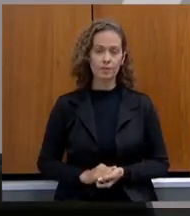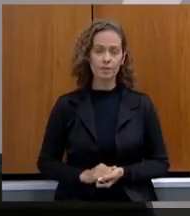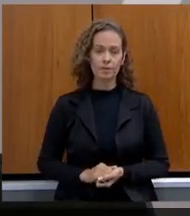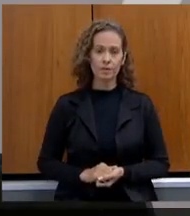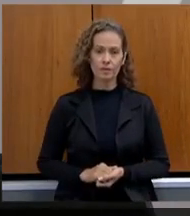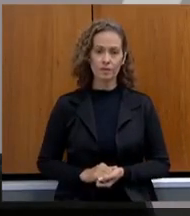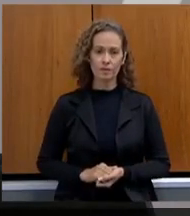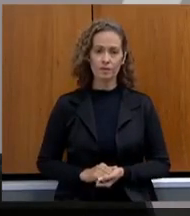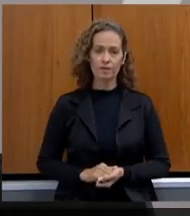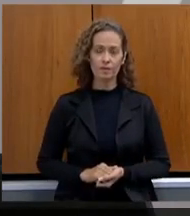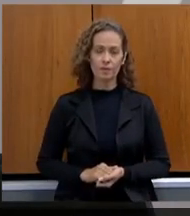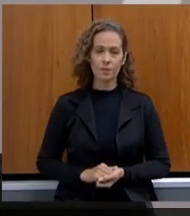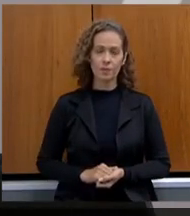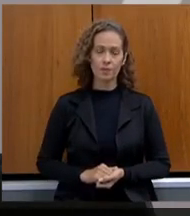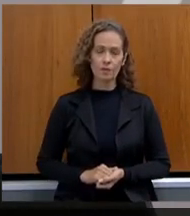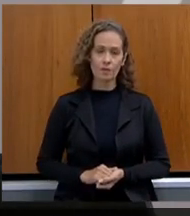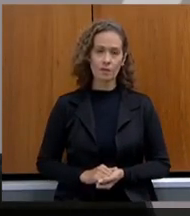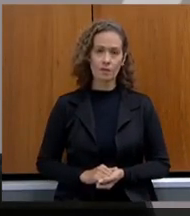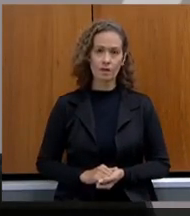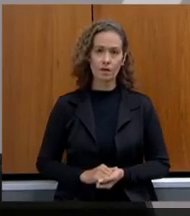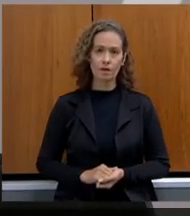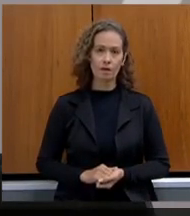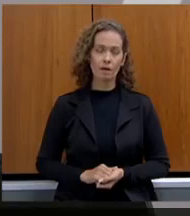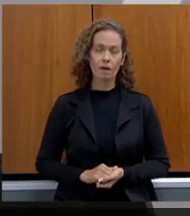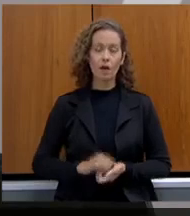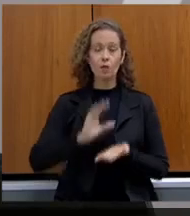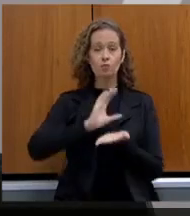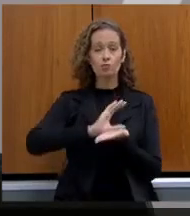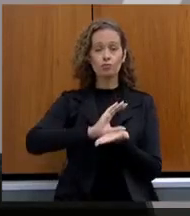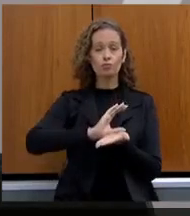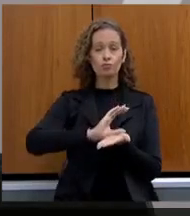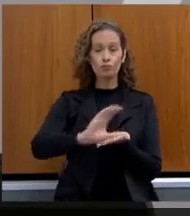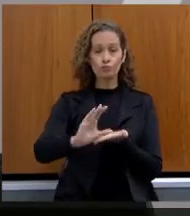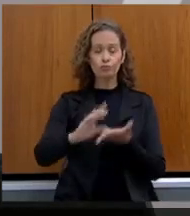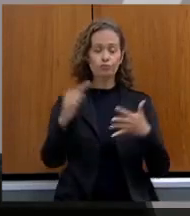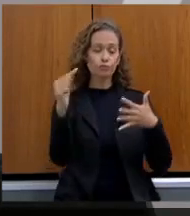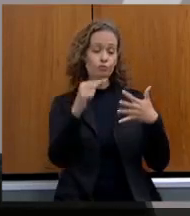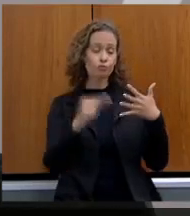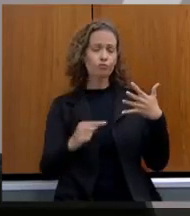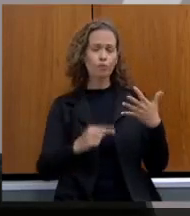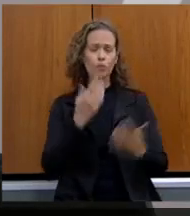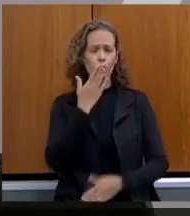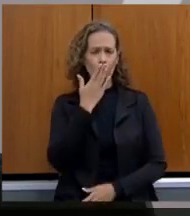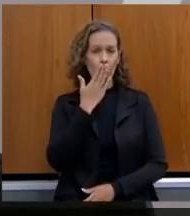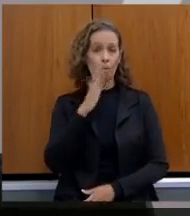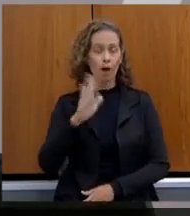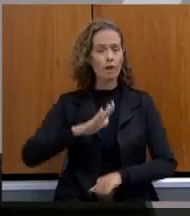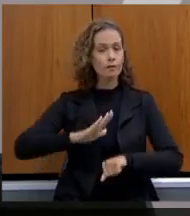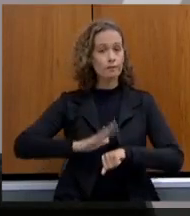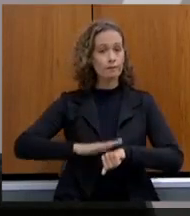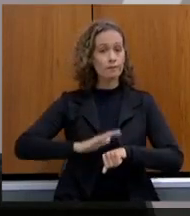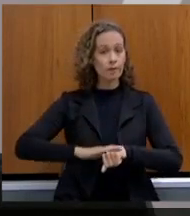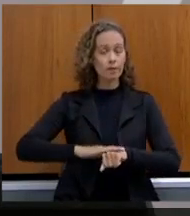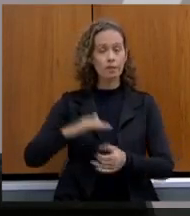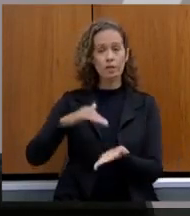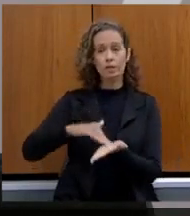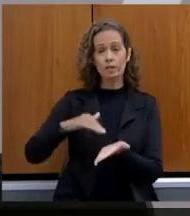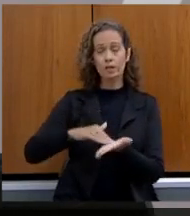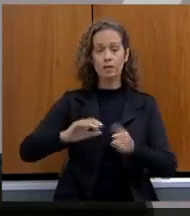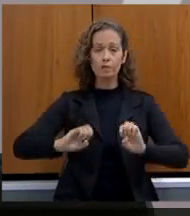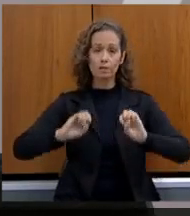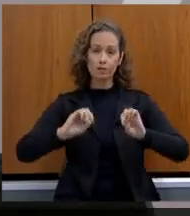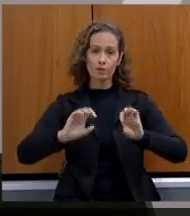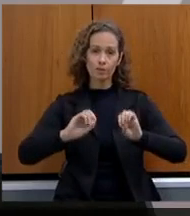os quais foram os investimentos realizados pela secretaria de